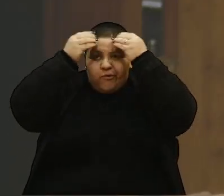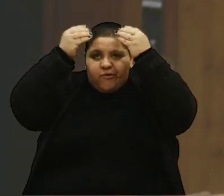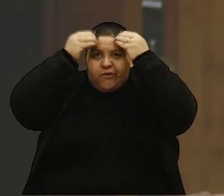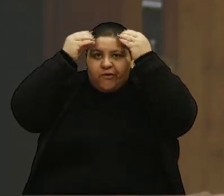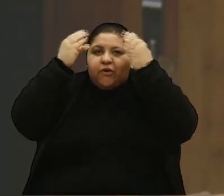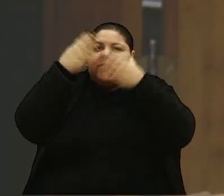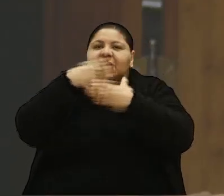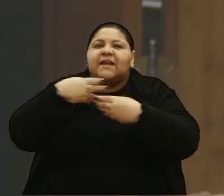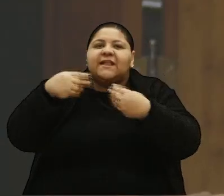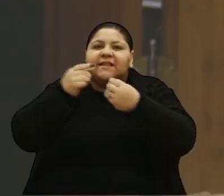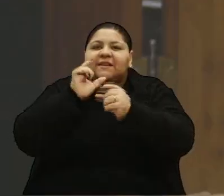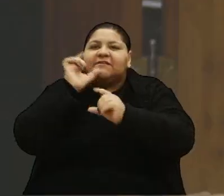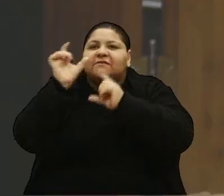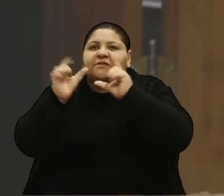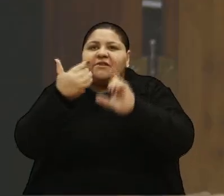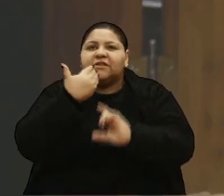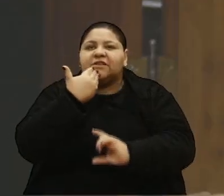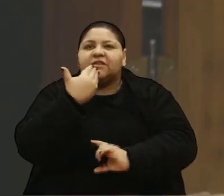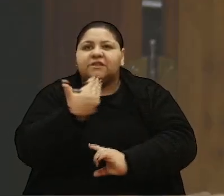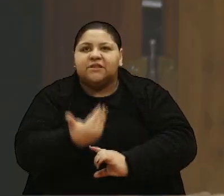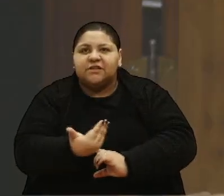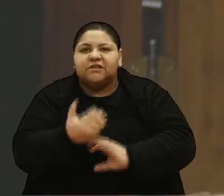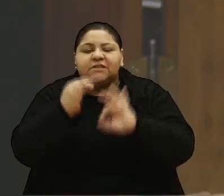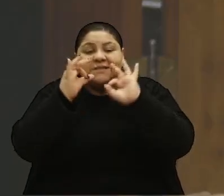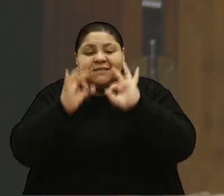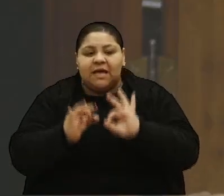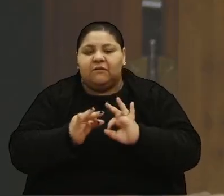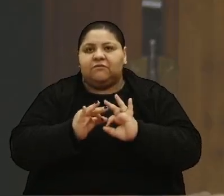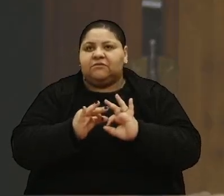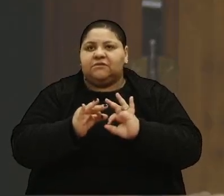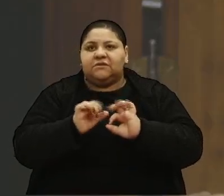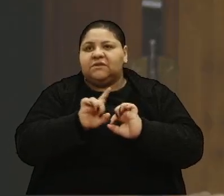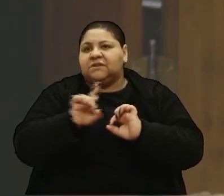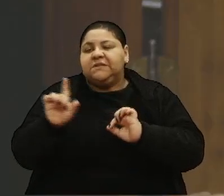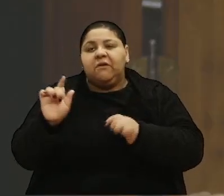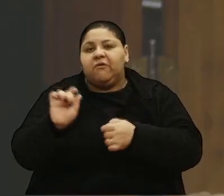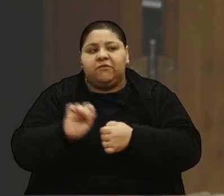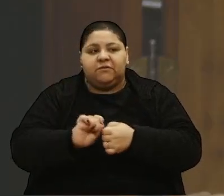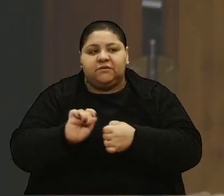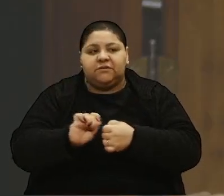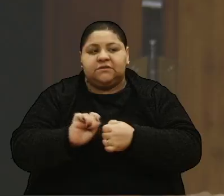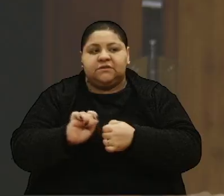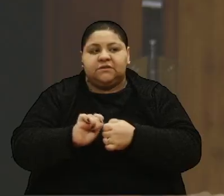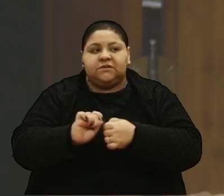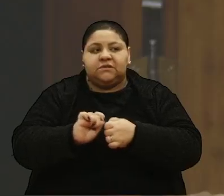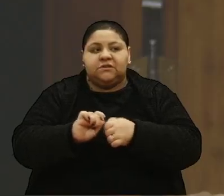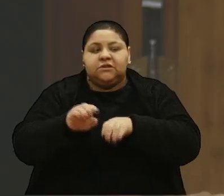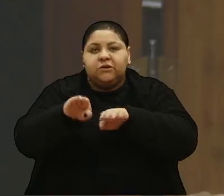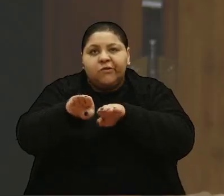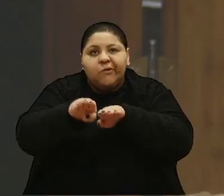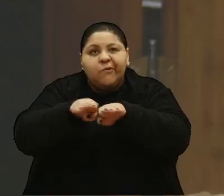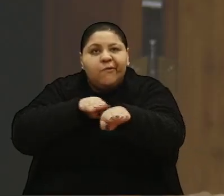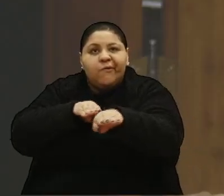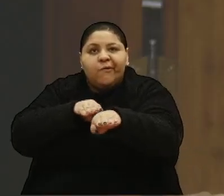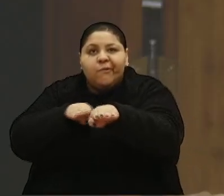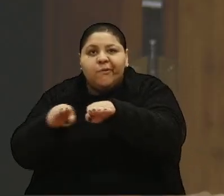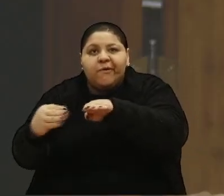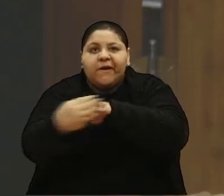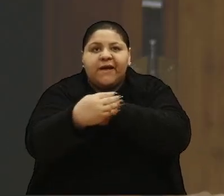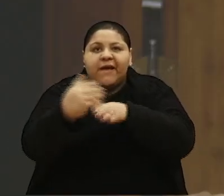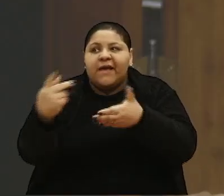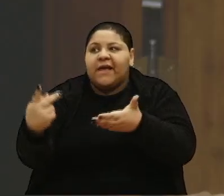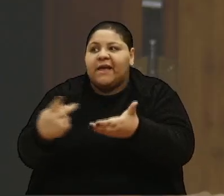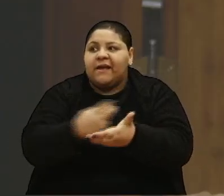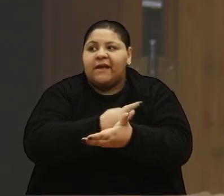nas palavras, pedindo que seja prudente e não faça ultrapassagens desnecessárias.